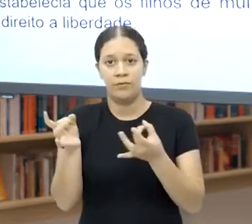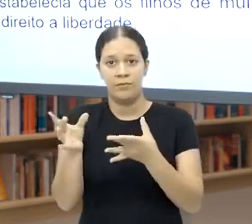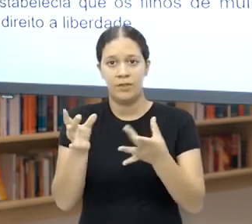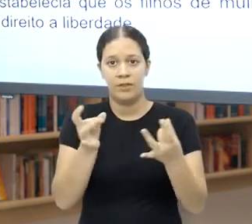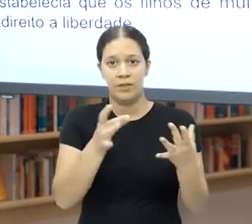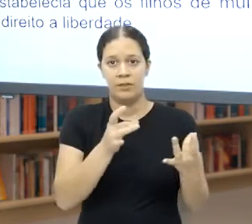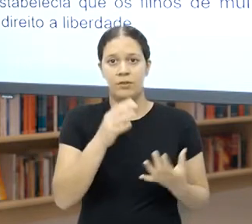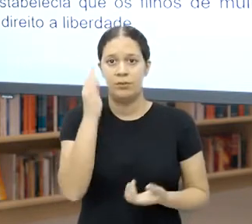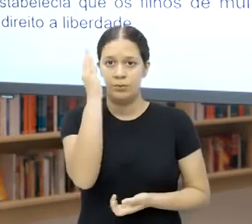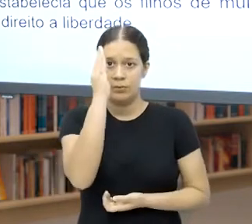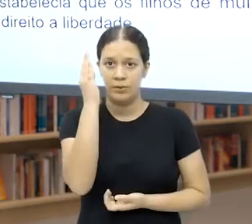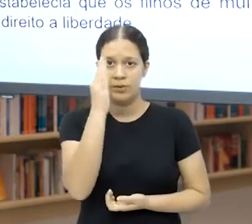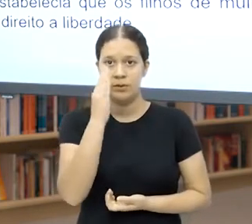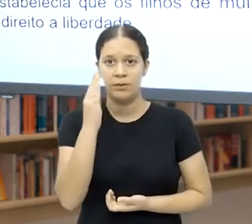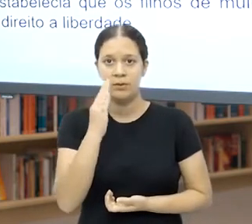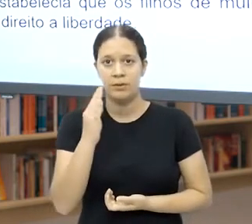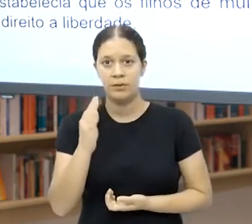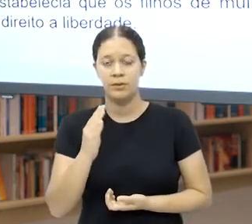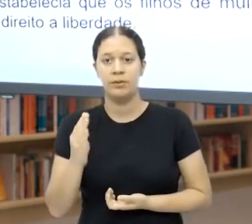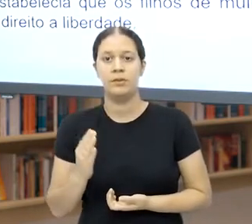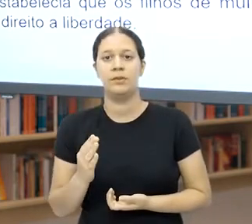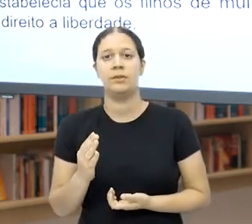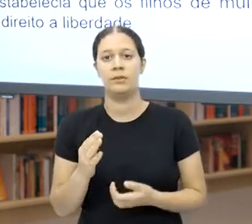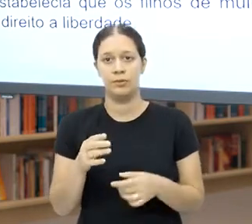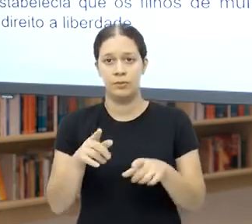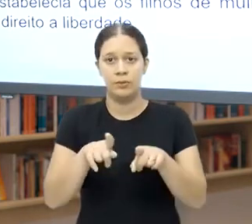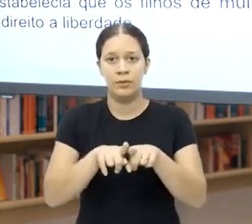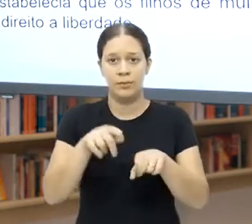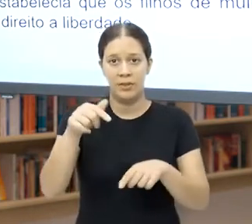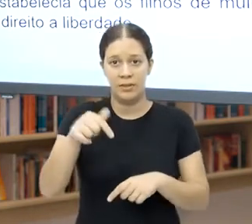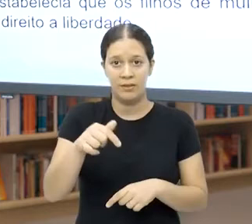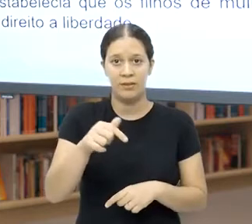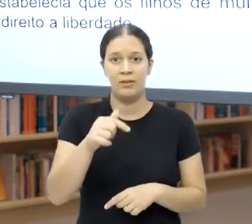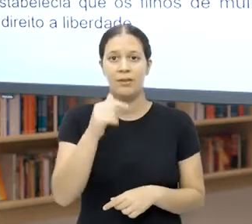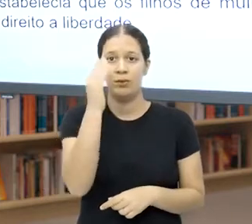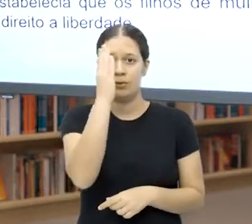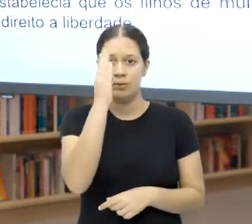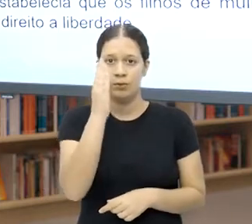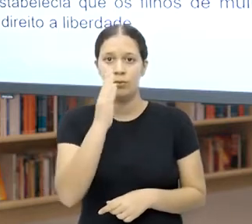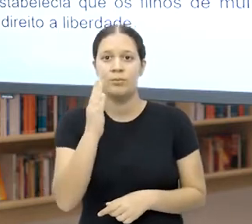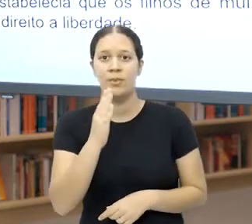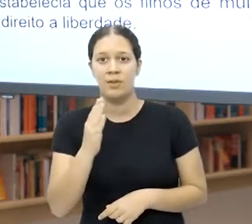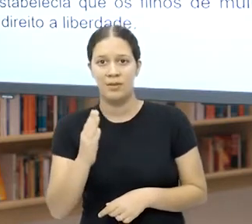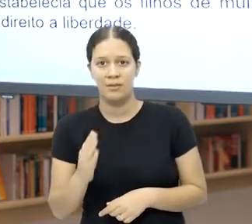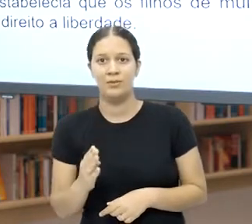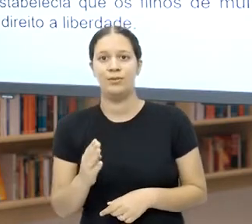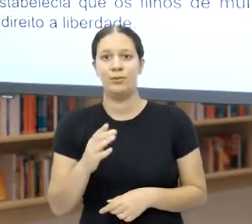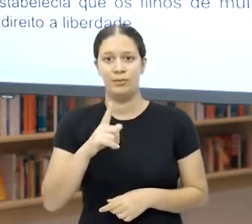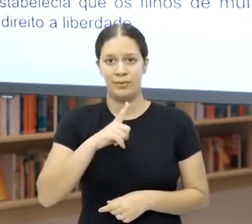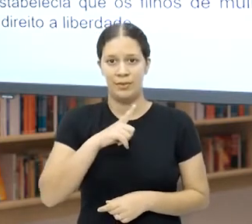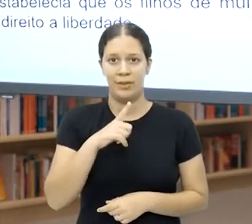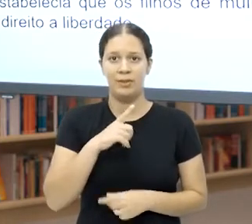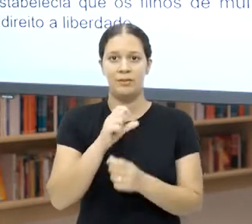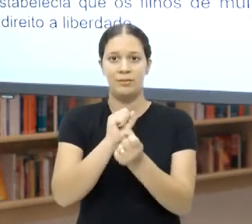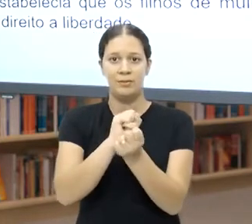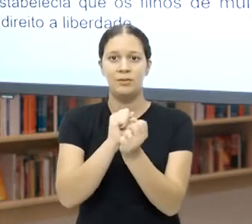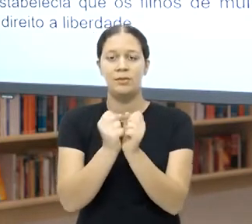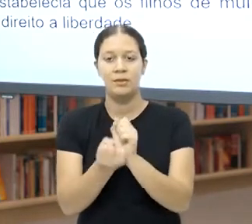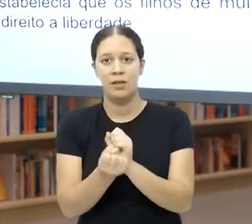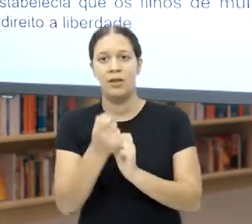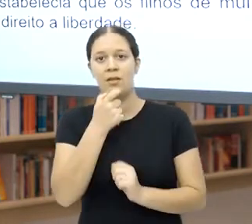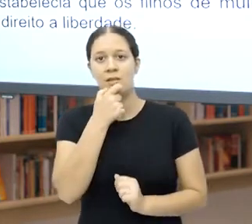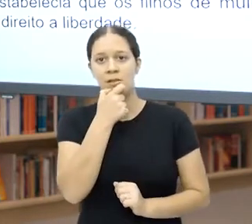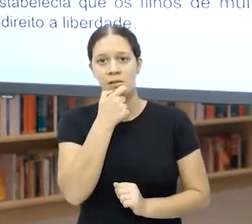o Brasil era o último país da América Latina a manter a escravidão no seu país. Portanto, a Inglaterra